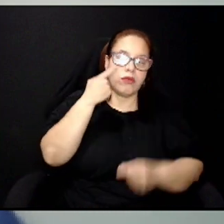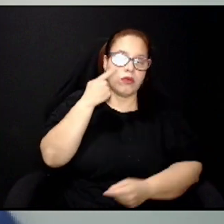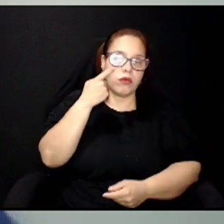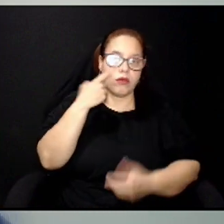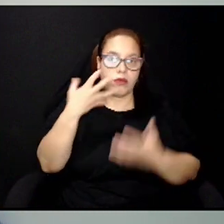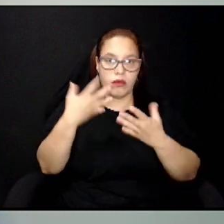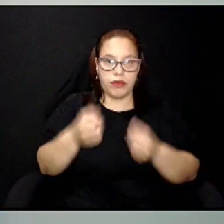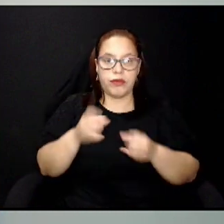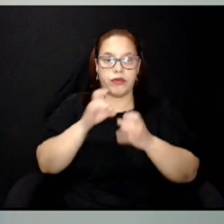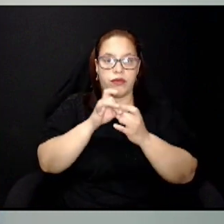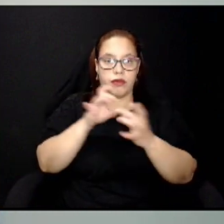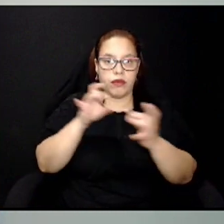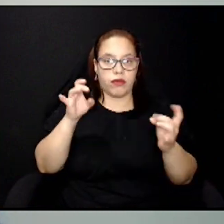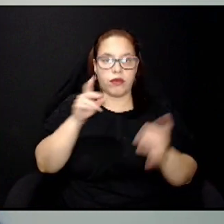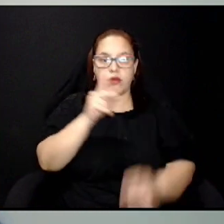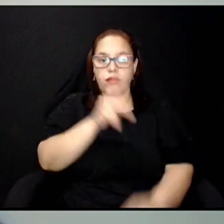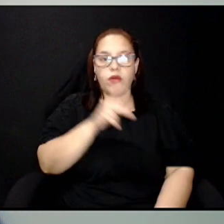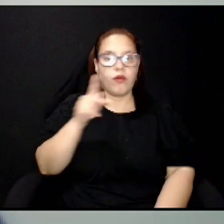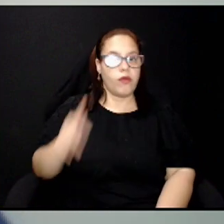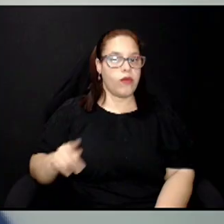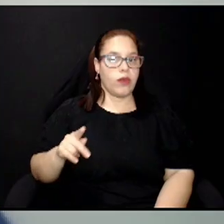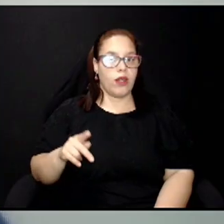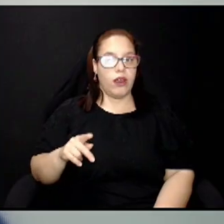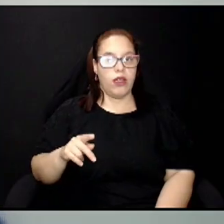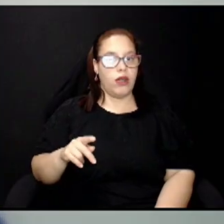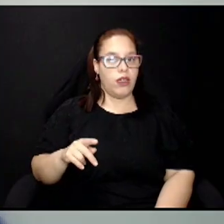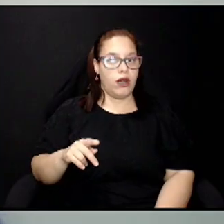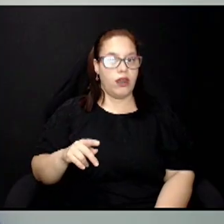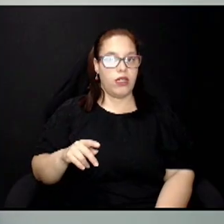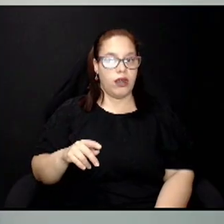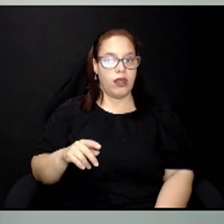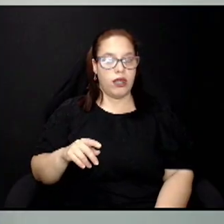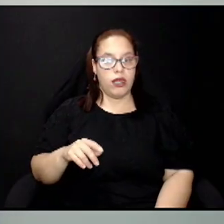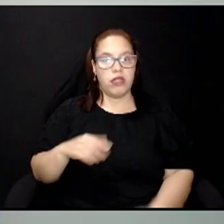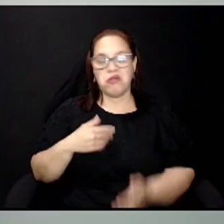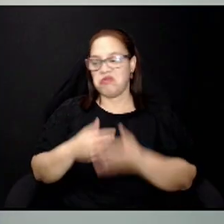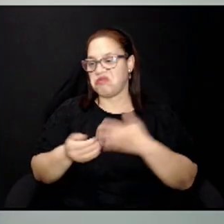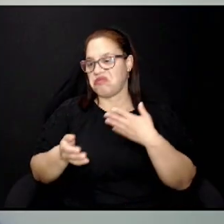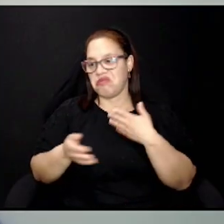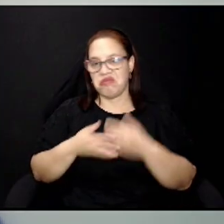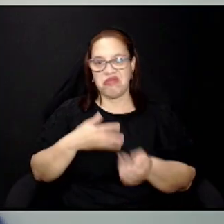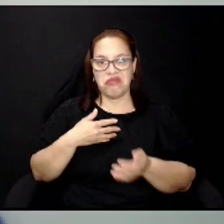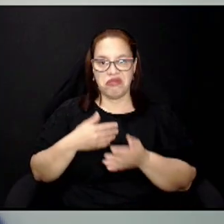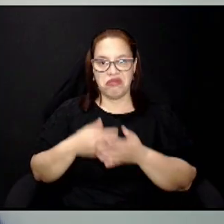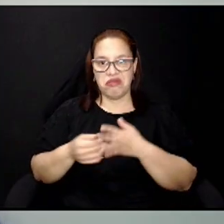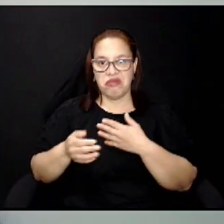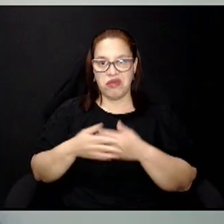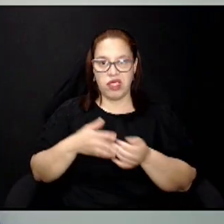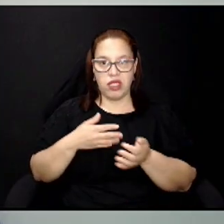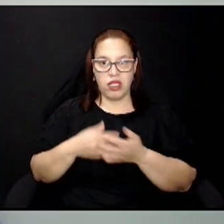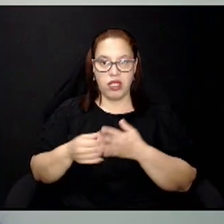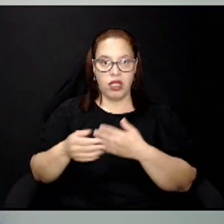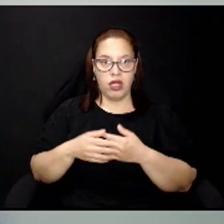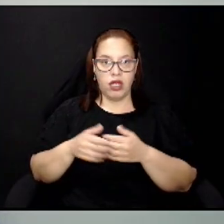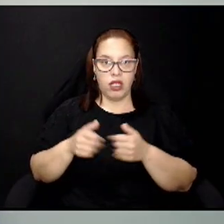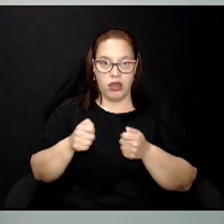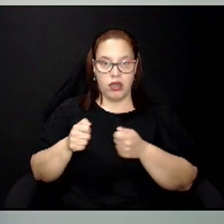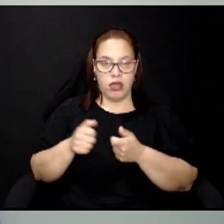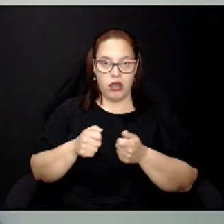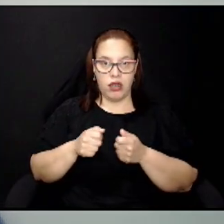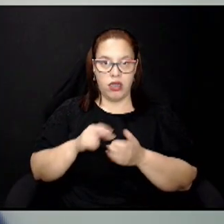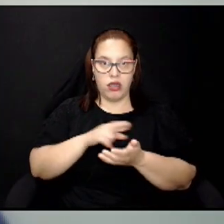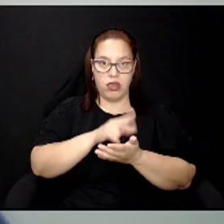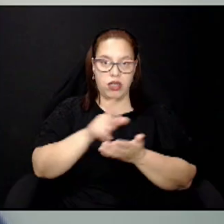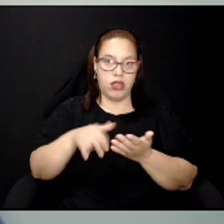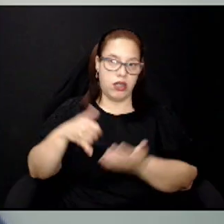feedback de professores que isso daí tem sido meio que indiferente, assim. Tem sido aplicados jogos de várias faixas